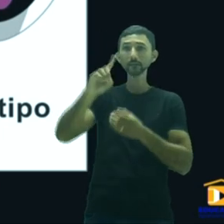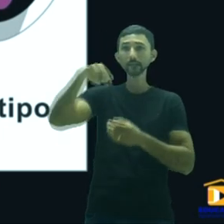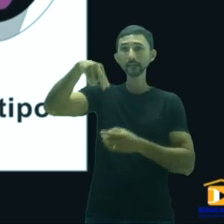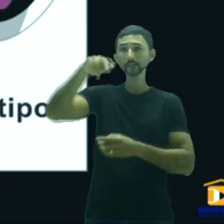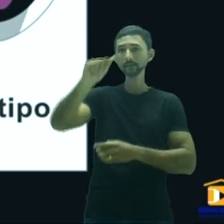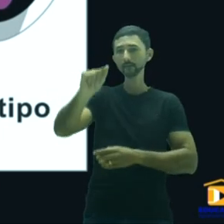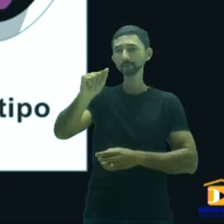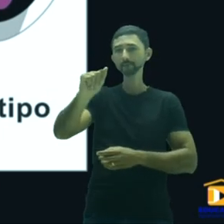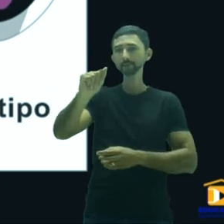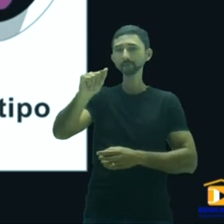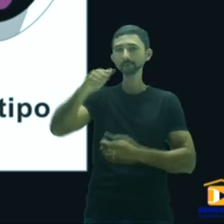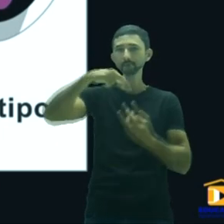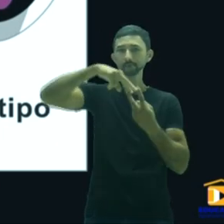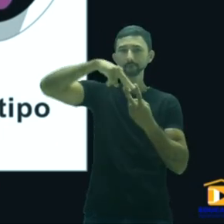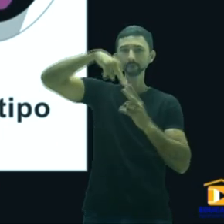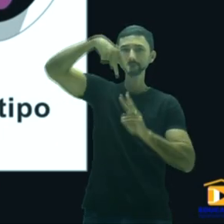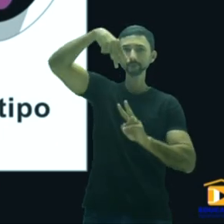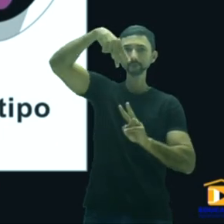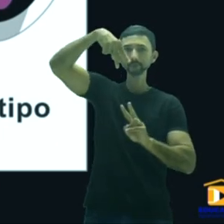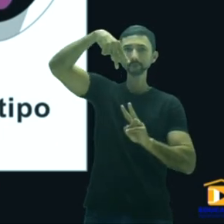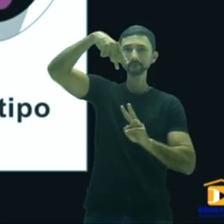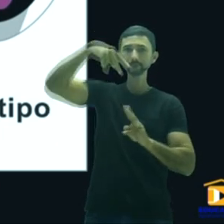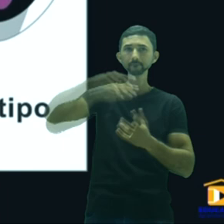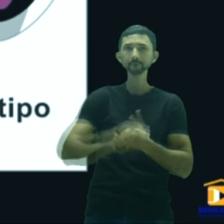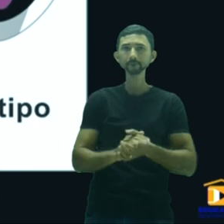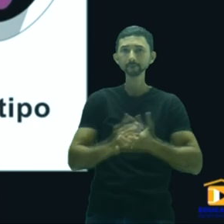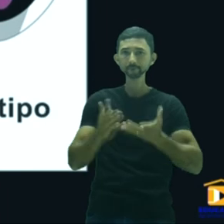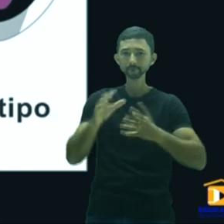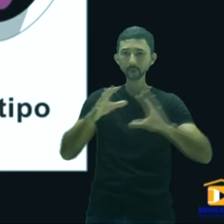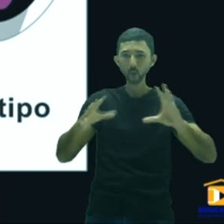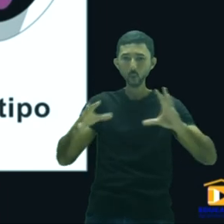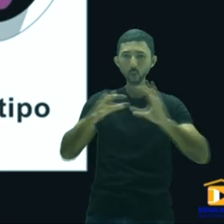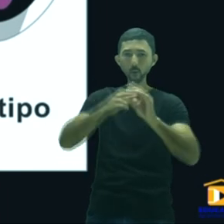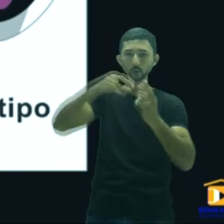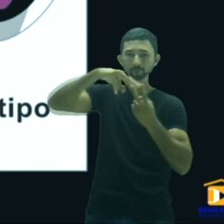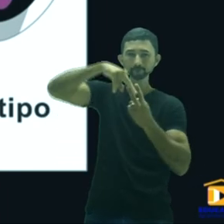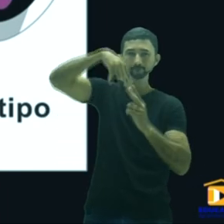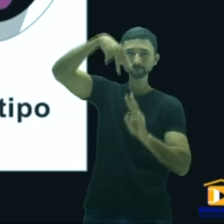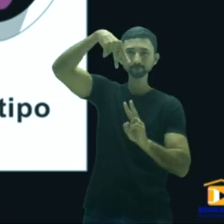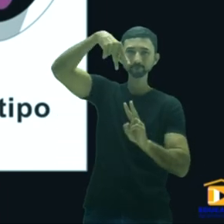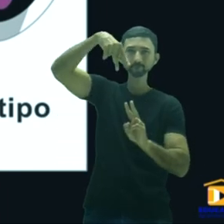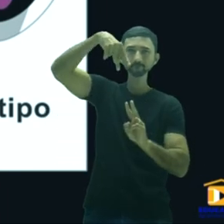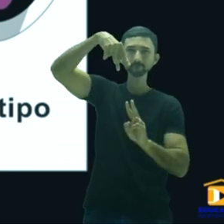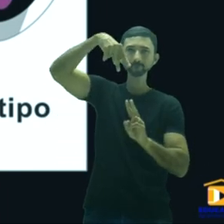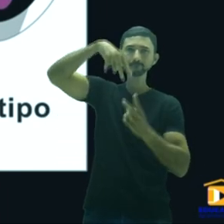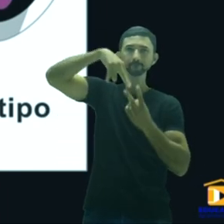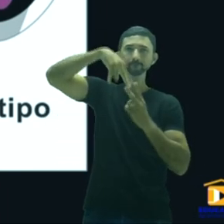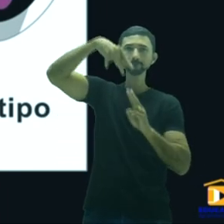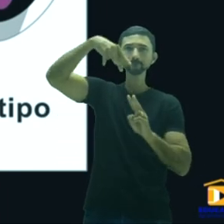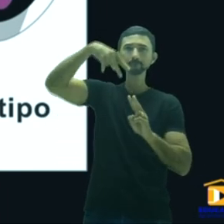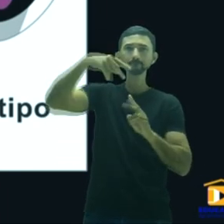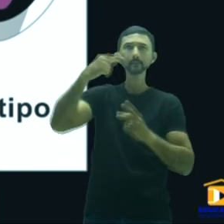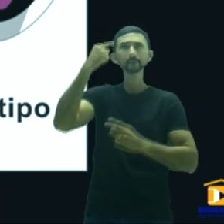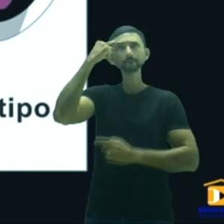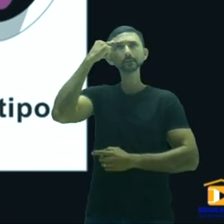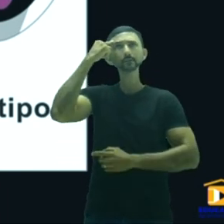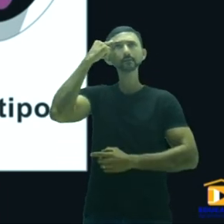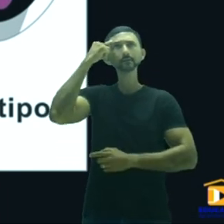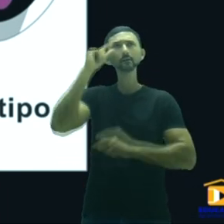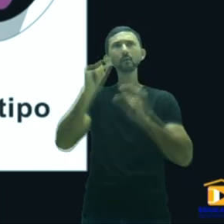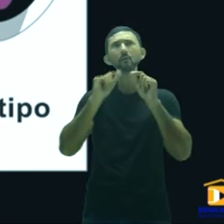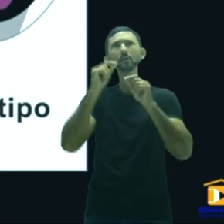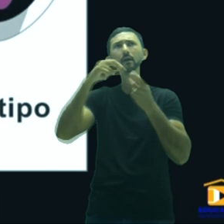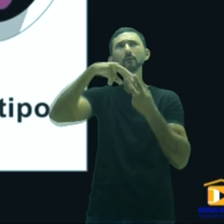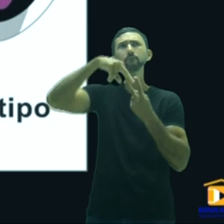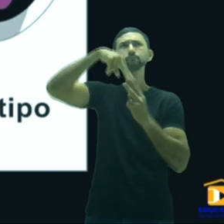gen. Ou seja, o que é o genótipo? É o nosso conjunto de genes. Ah, aí você já está raciocinando. Se é o teu conjunto